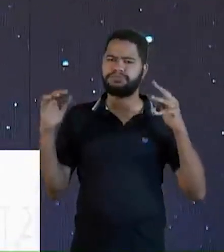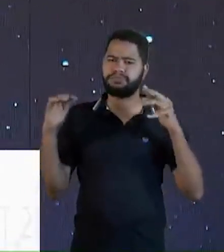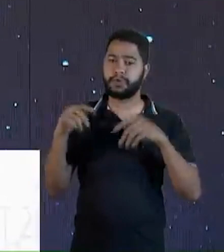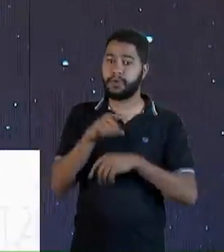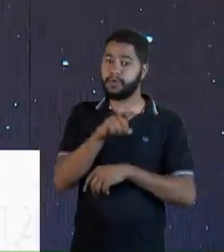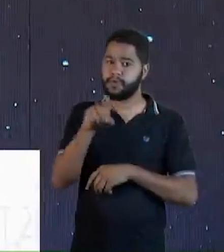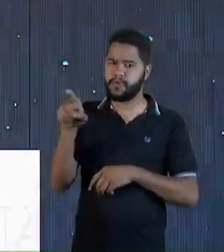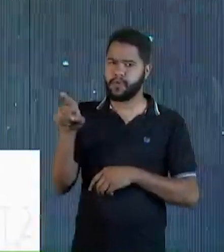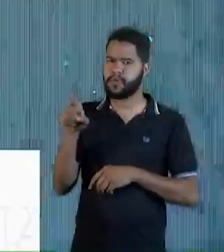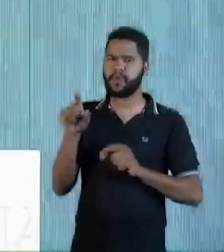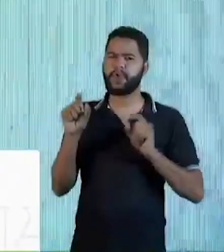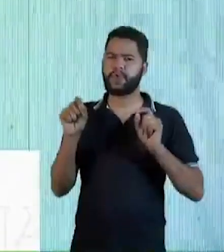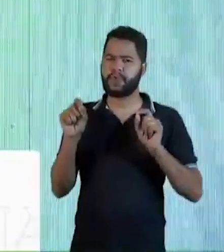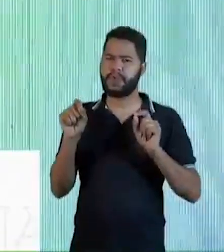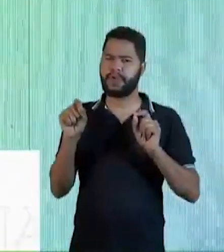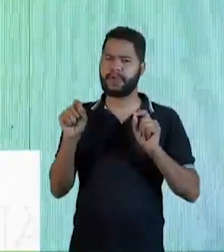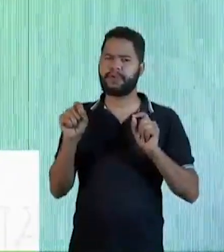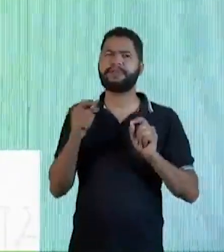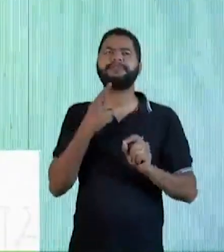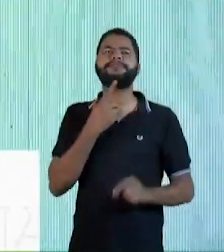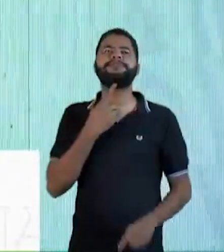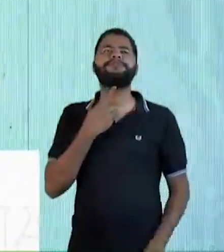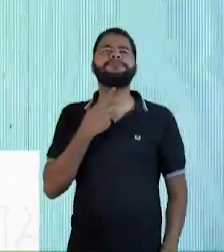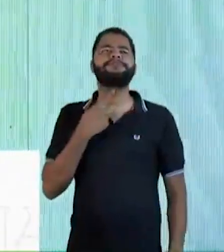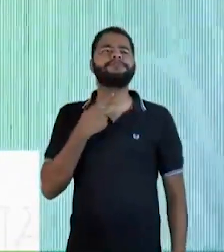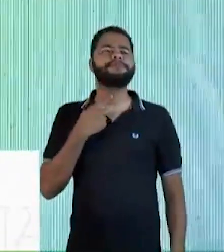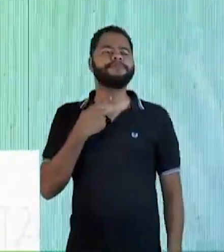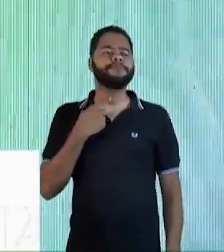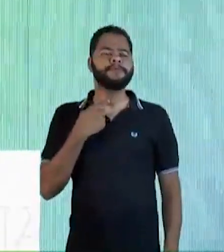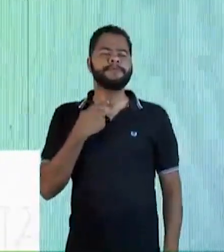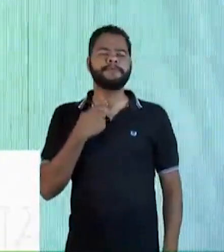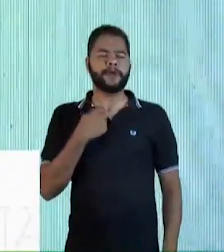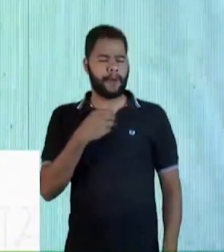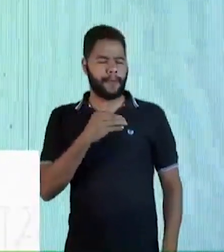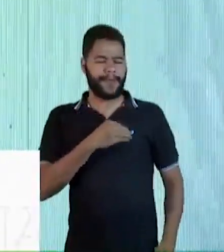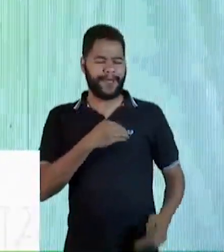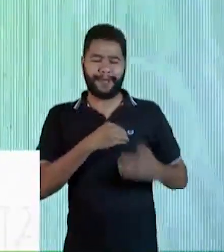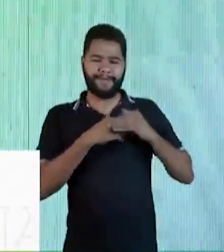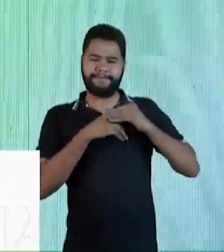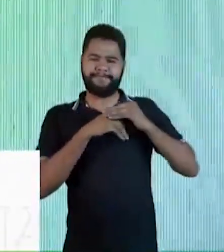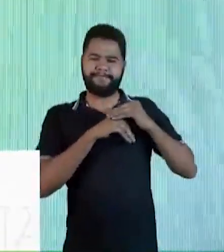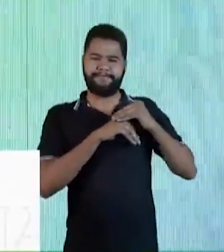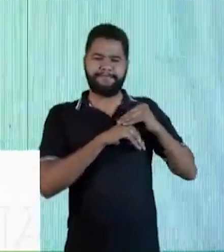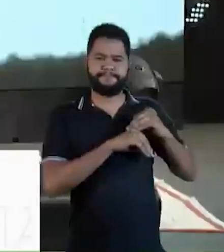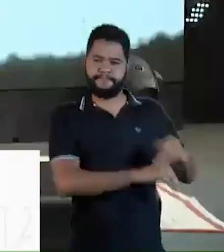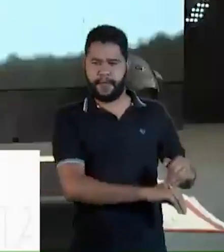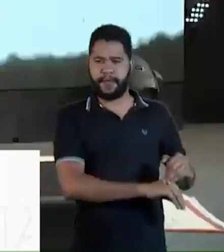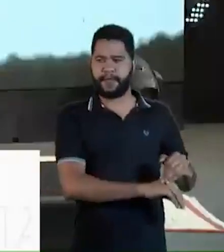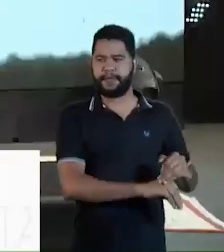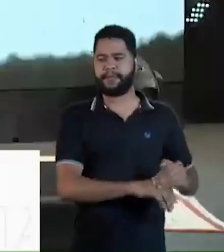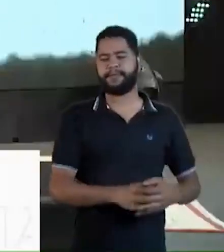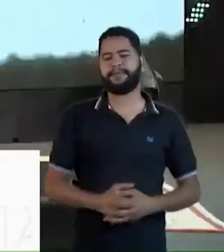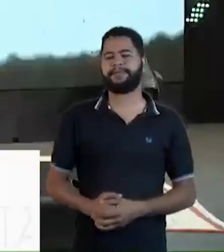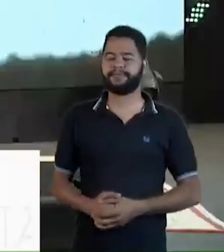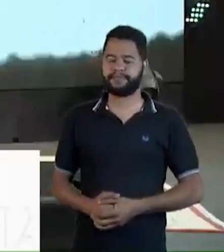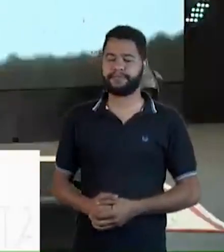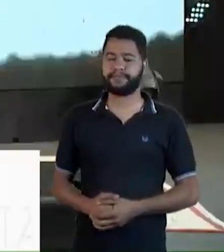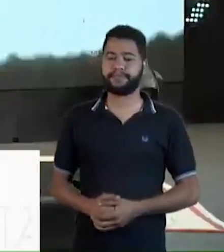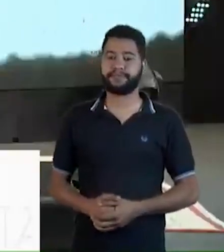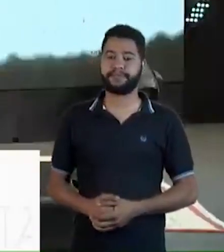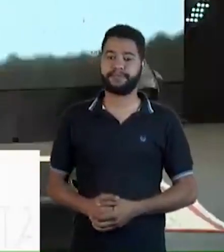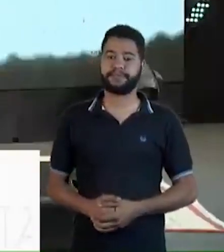vocês se obtenham dos desejos carnais que guerreiam contra a